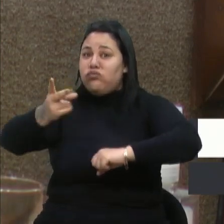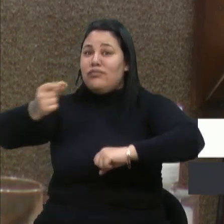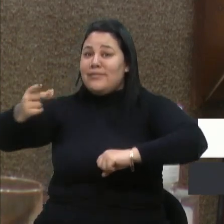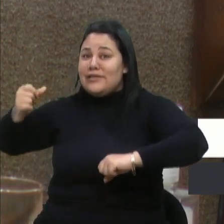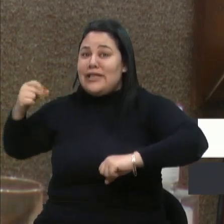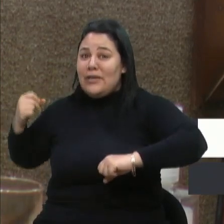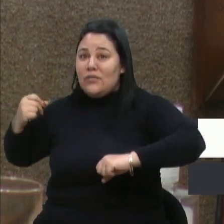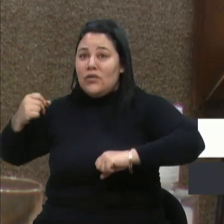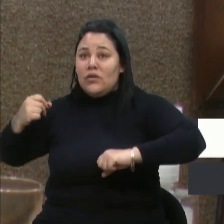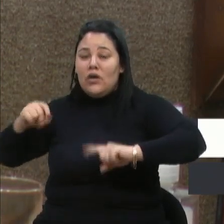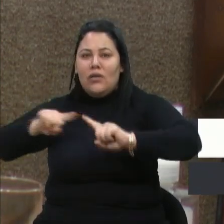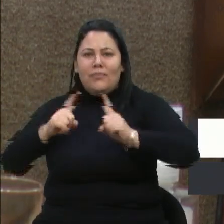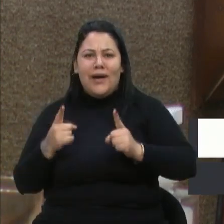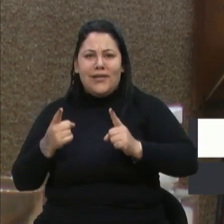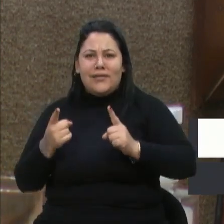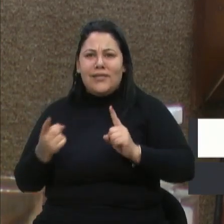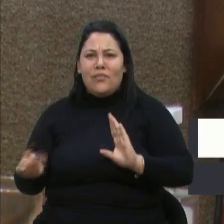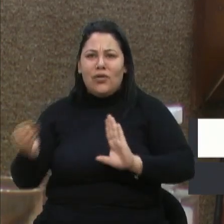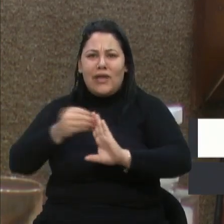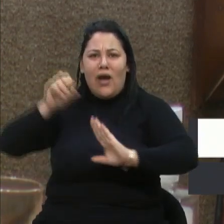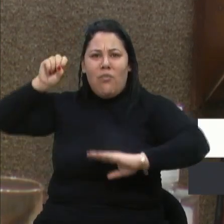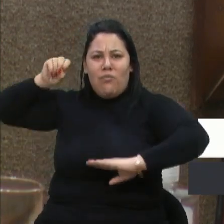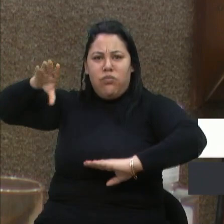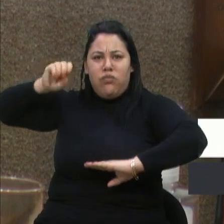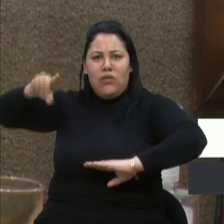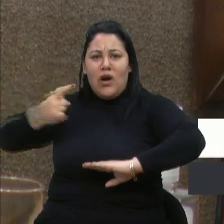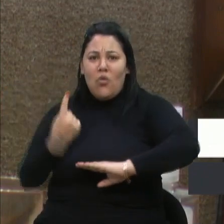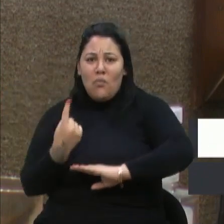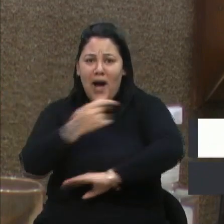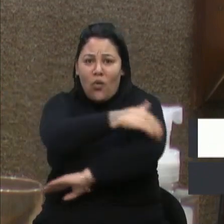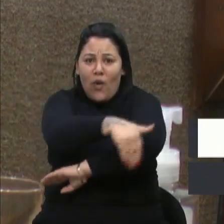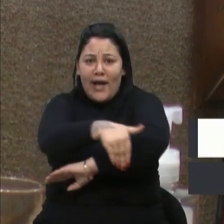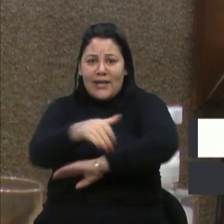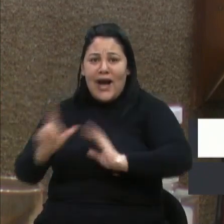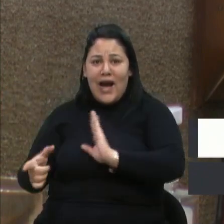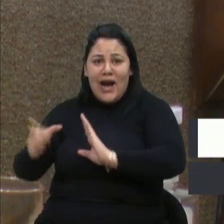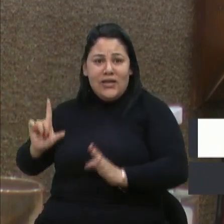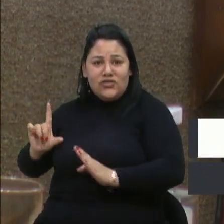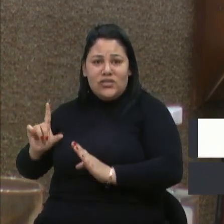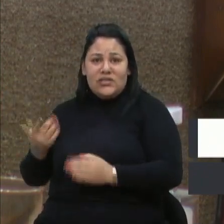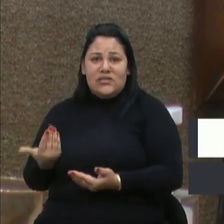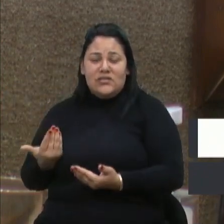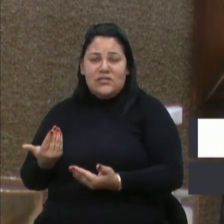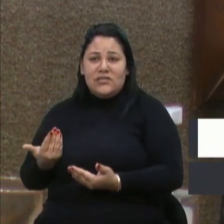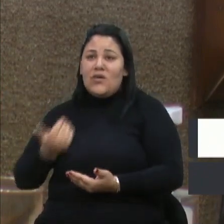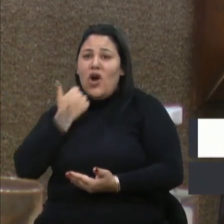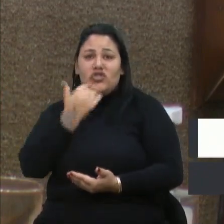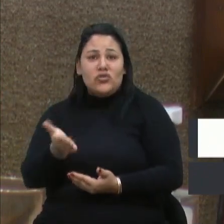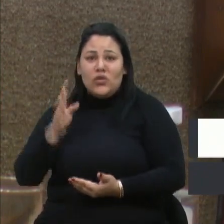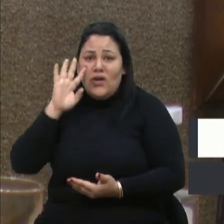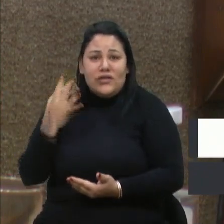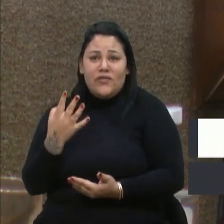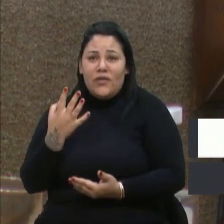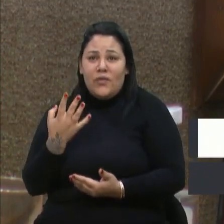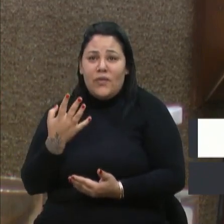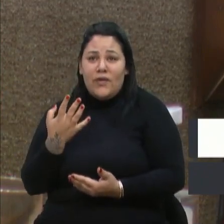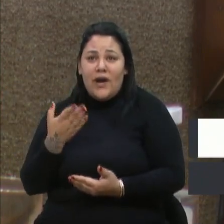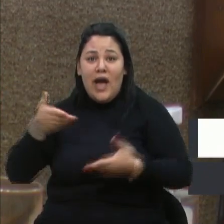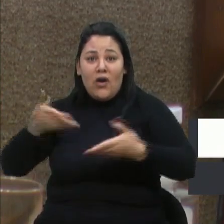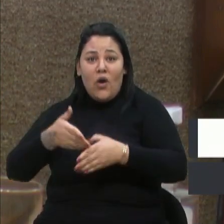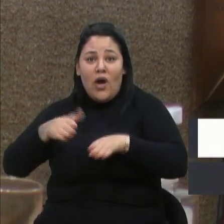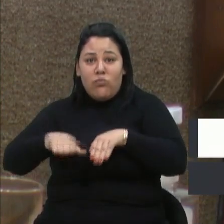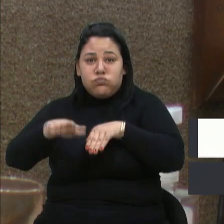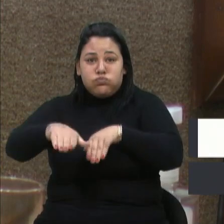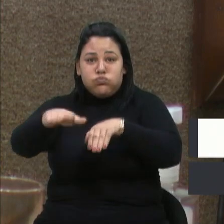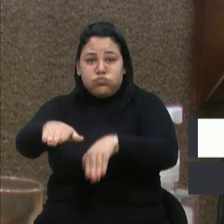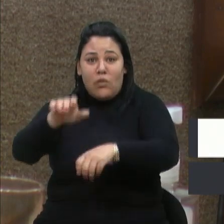a sinaleira uma quadra antes, onde o trânsito não parava. Agora o trânsito para ali e para lá. O trânsito para nos dois locais agora. Antes